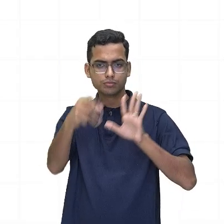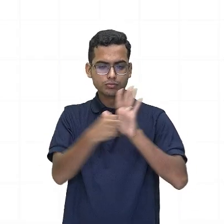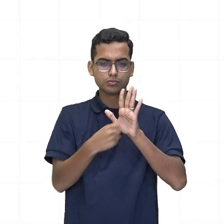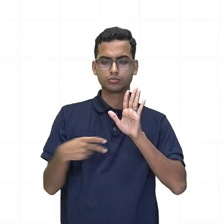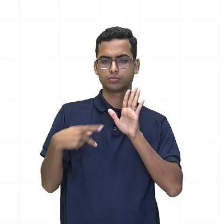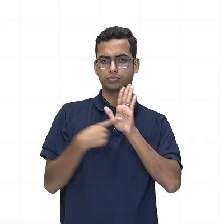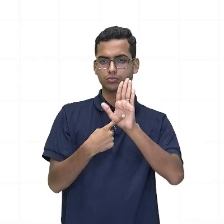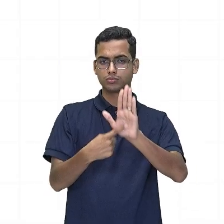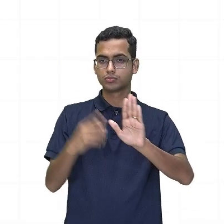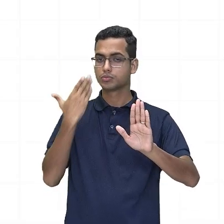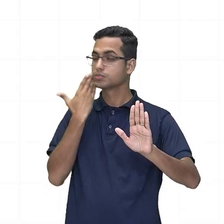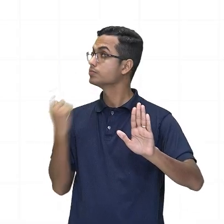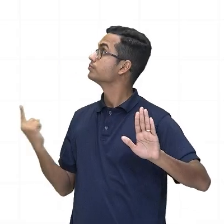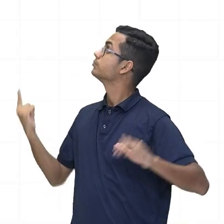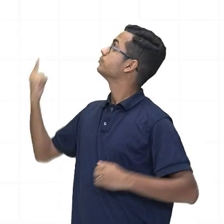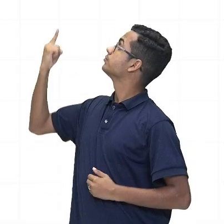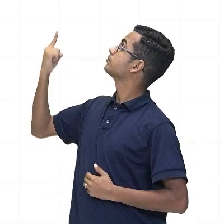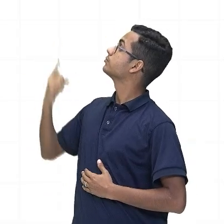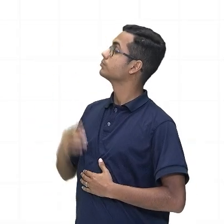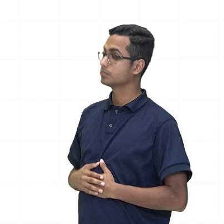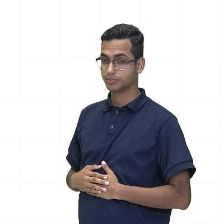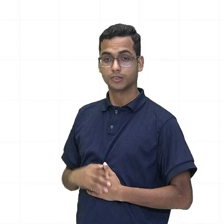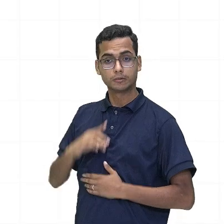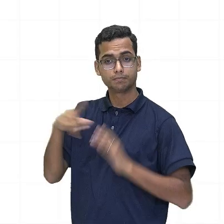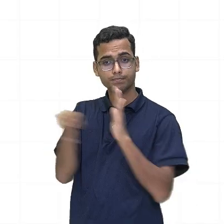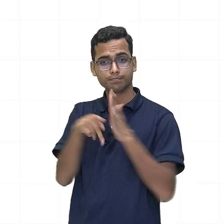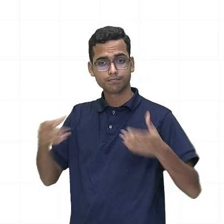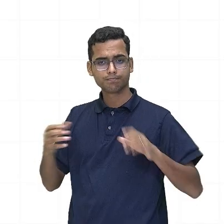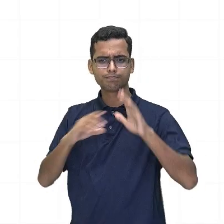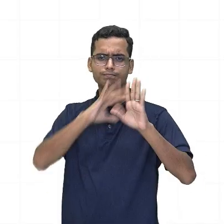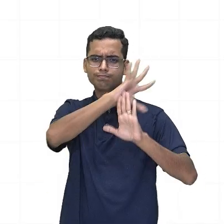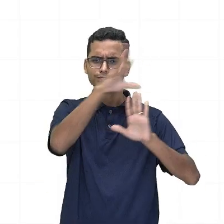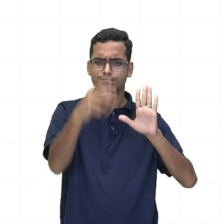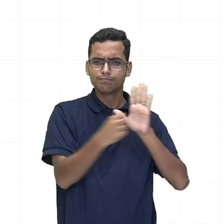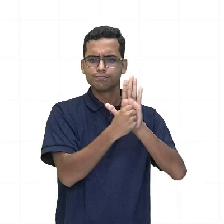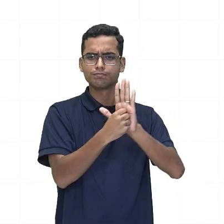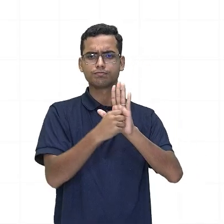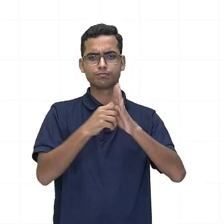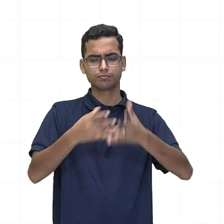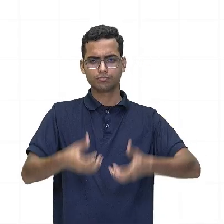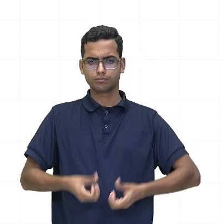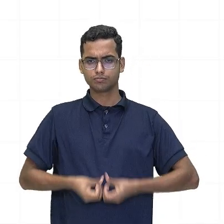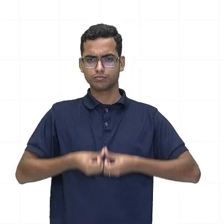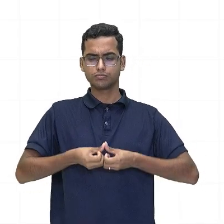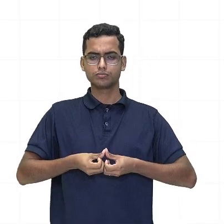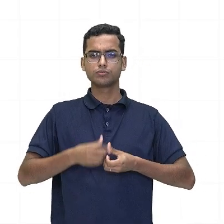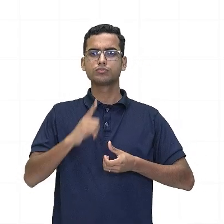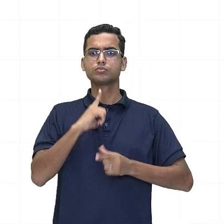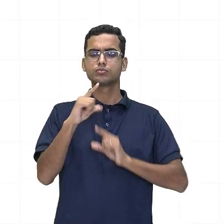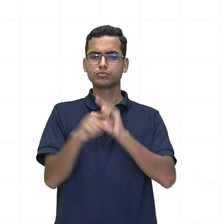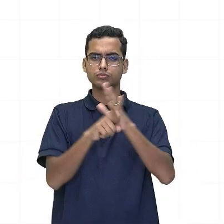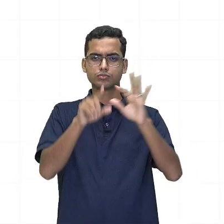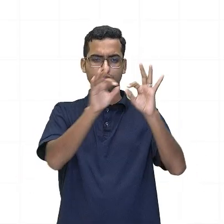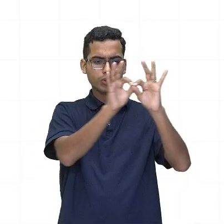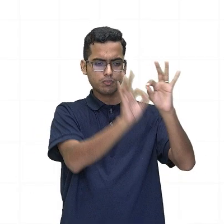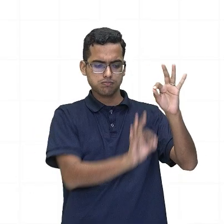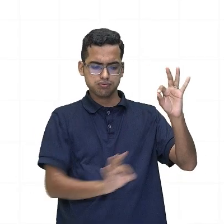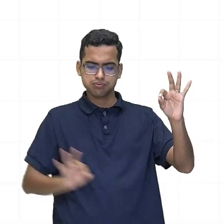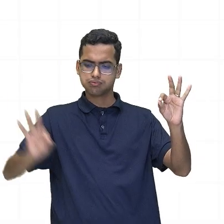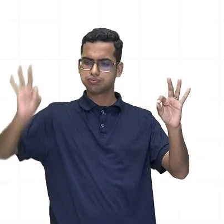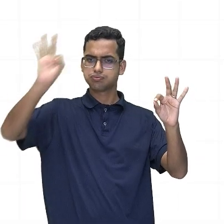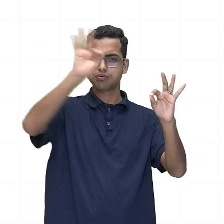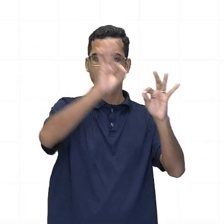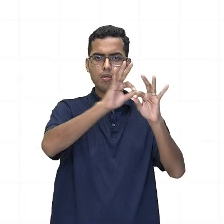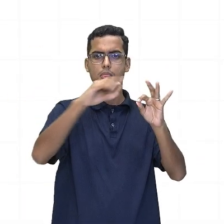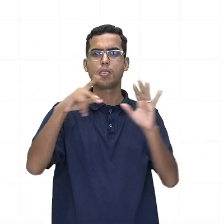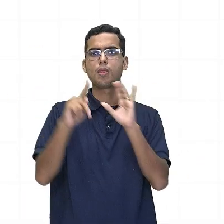Dharma. Essa roda que a gente vê na imagem da cartela, com 8 hastes. Cada haste dessa representa um desses caminhos